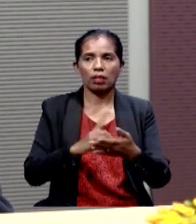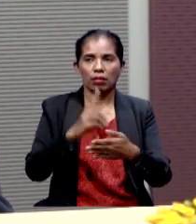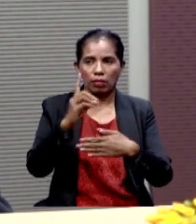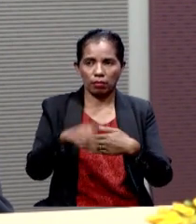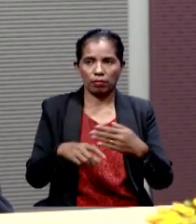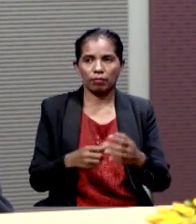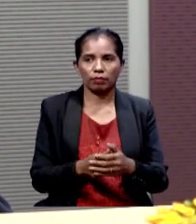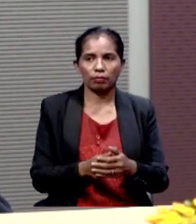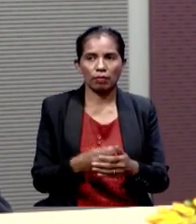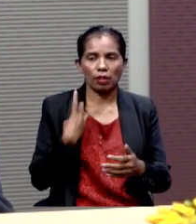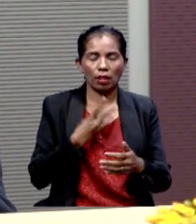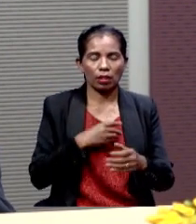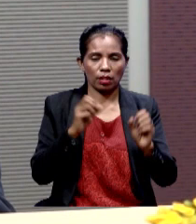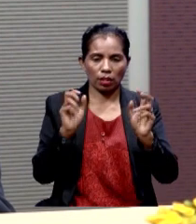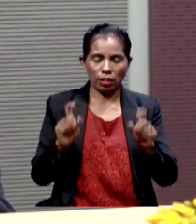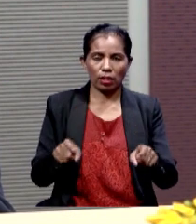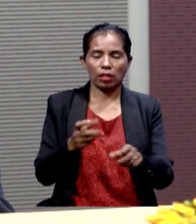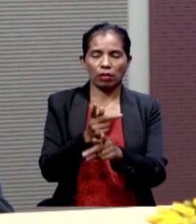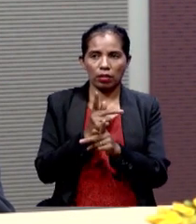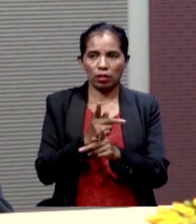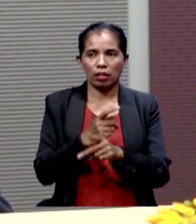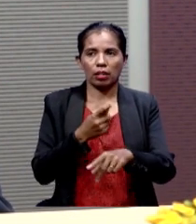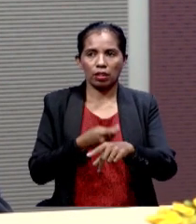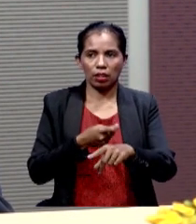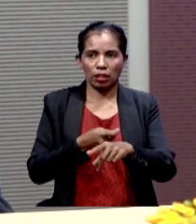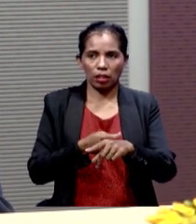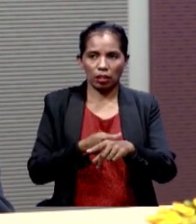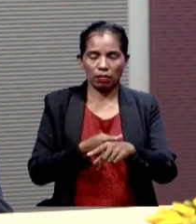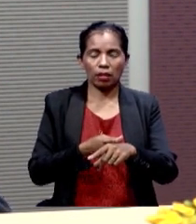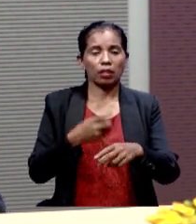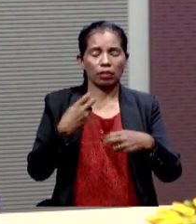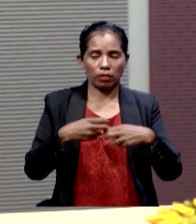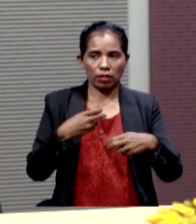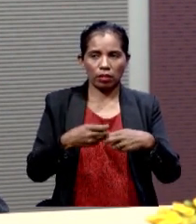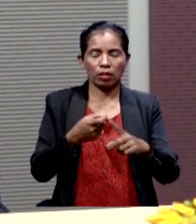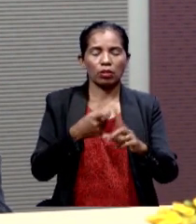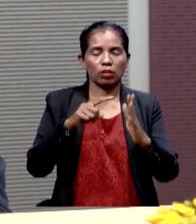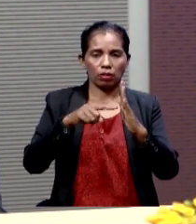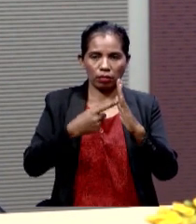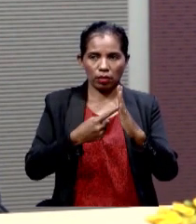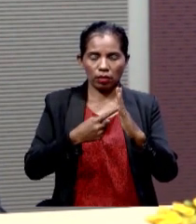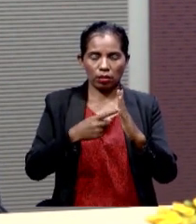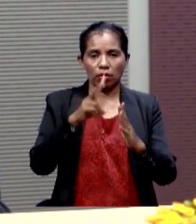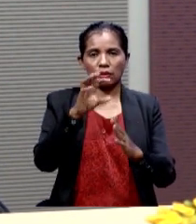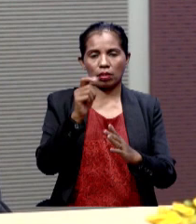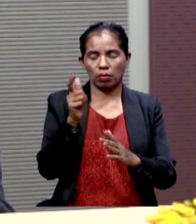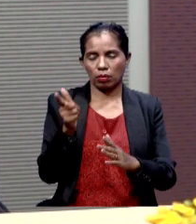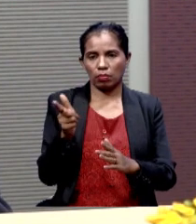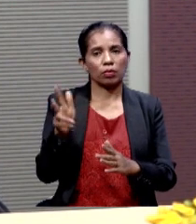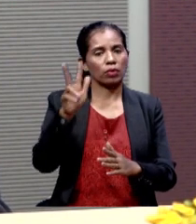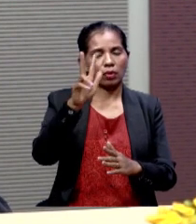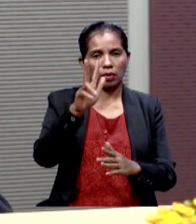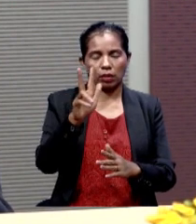Arcelo. Portanto, então tem que cuidar, tempo de período de crítico, né? O se hoje em 2030, se ita